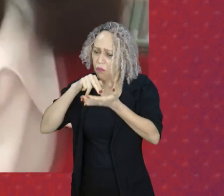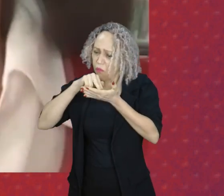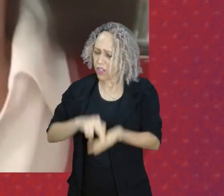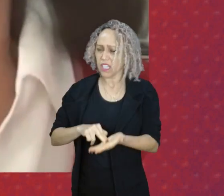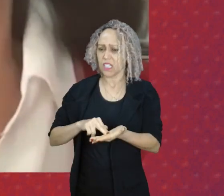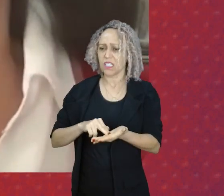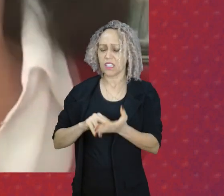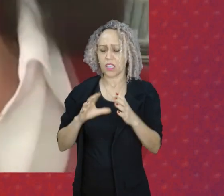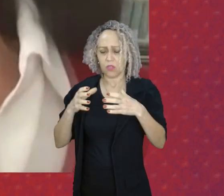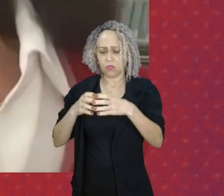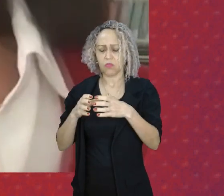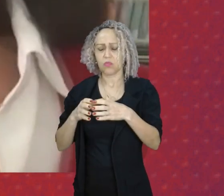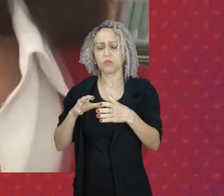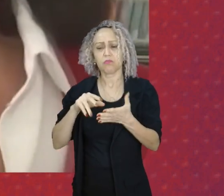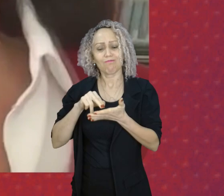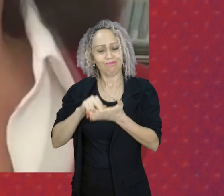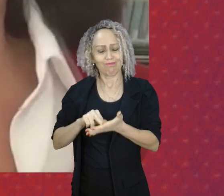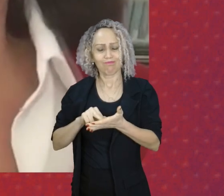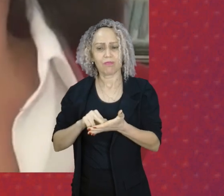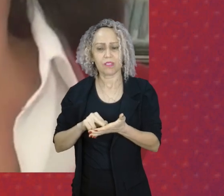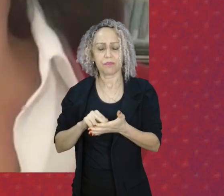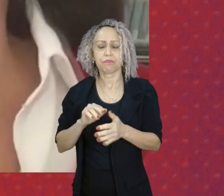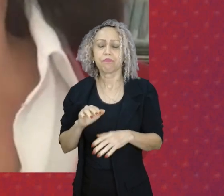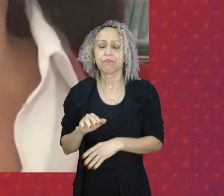para finalizar, que